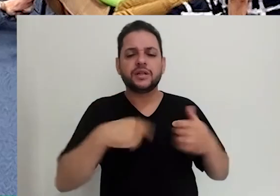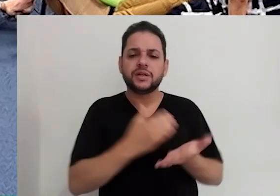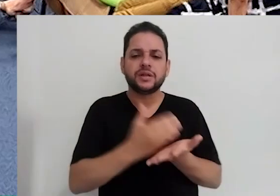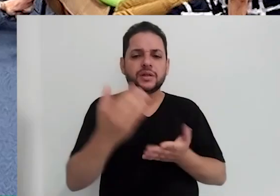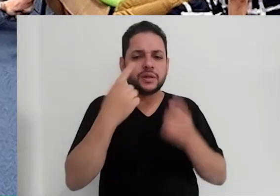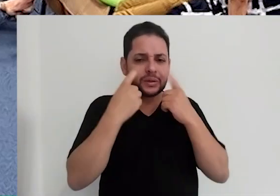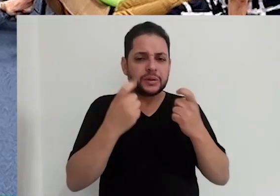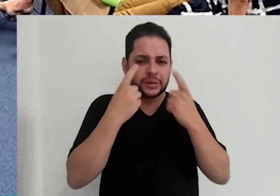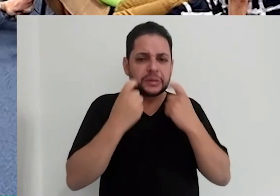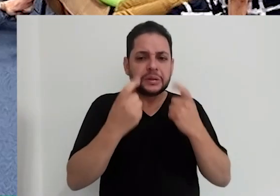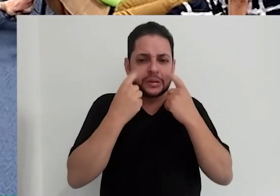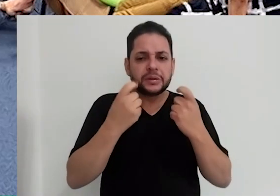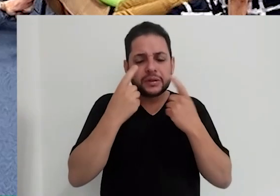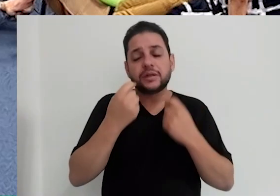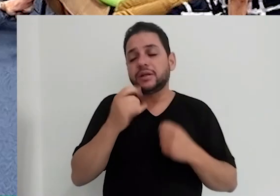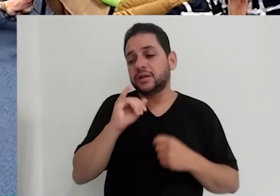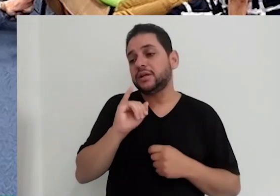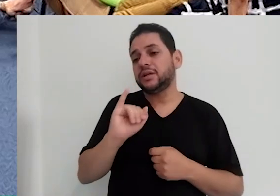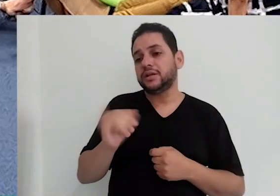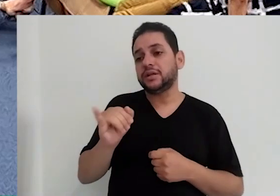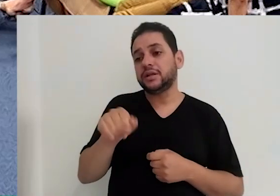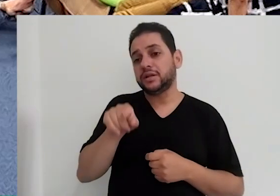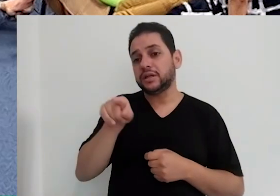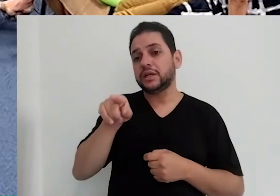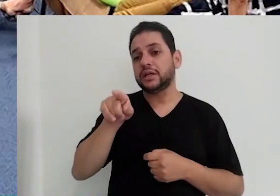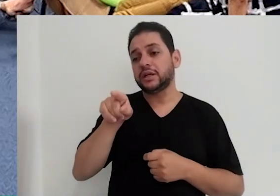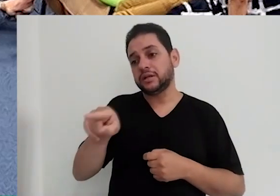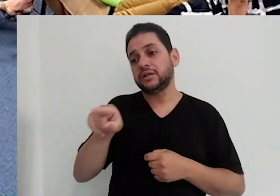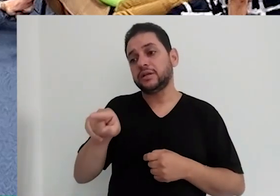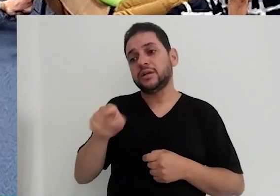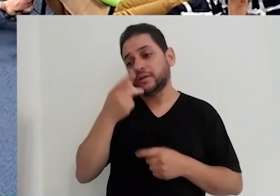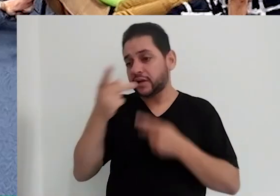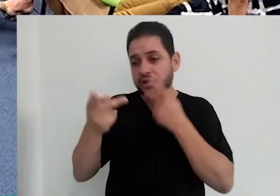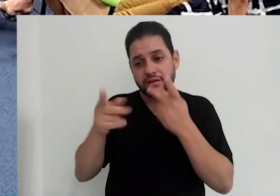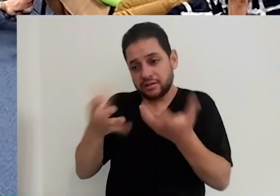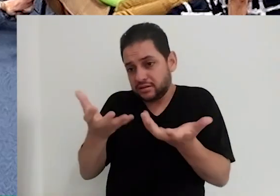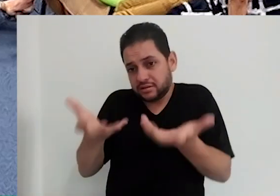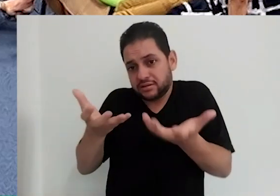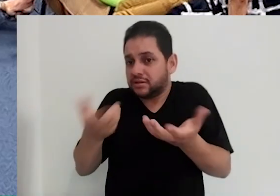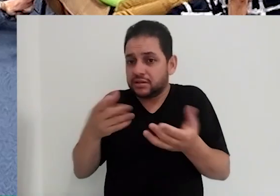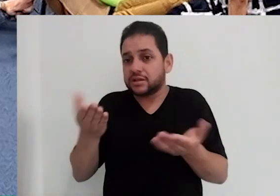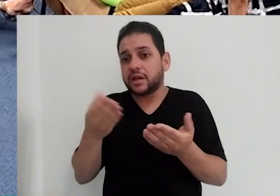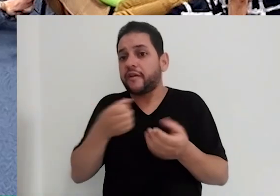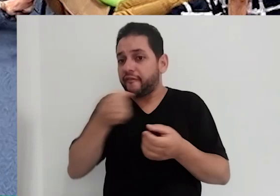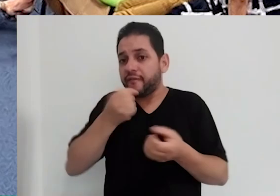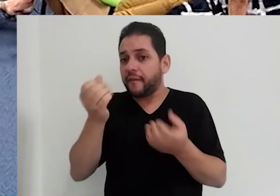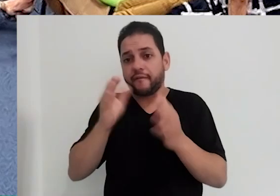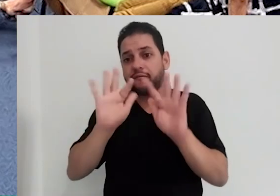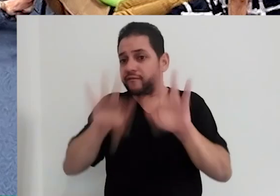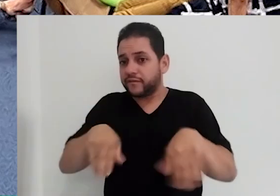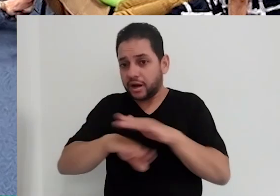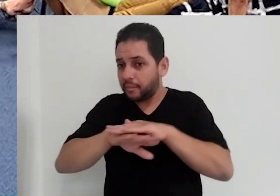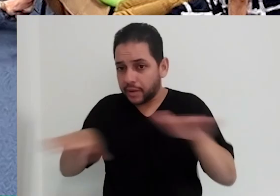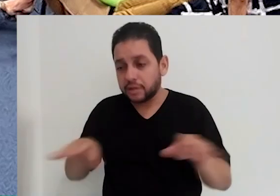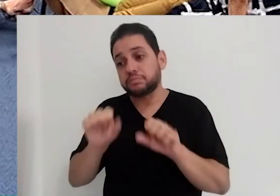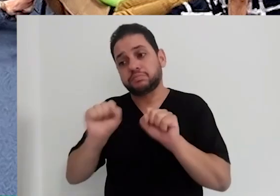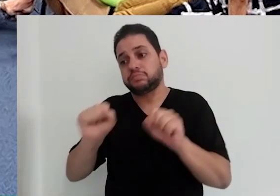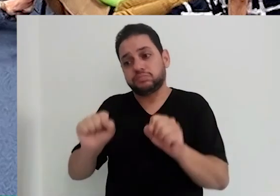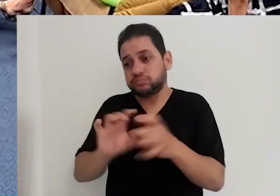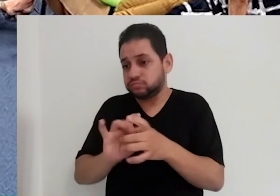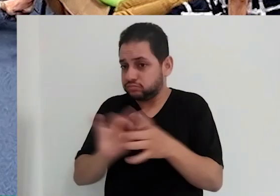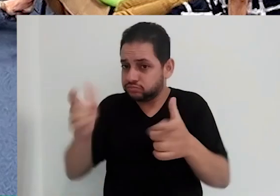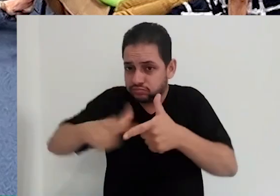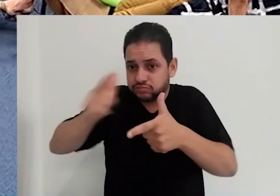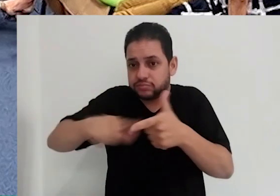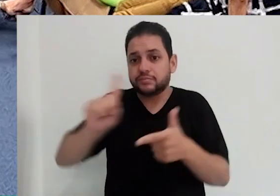eu falei para ele eu falei olha Ari Você pode você fala o que você quiser se você quiser encerrar a entrevista você encerra não tem problema nenhum você sabe